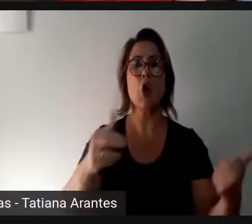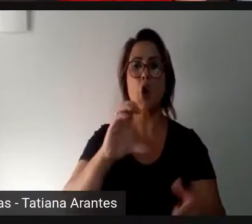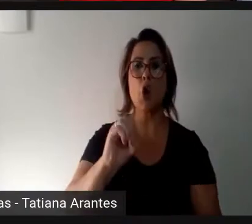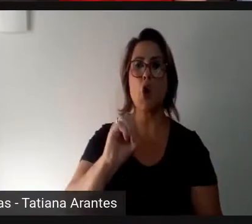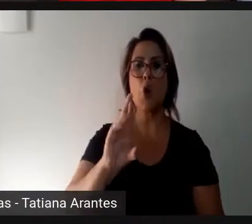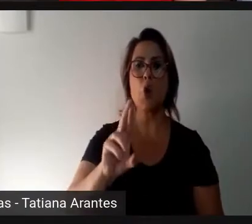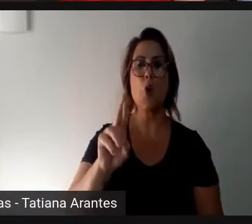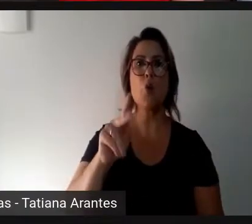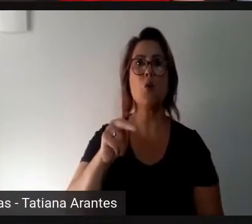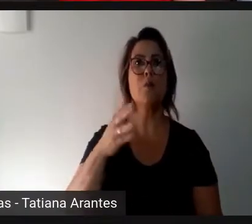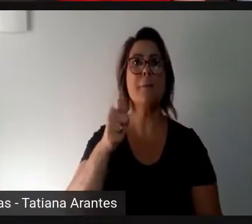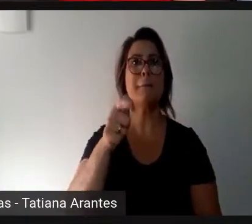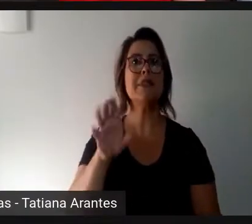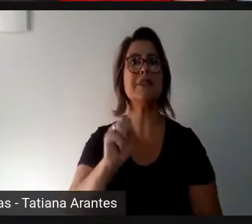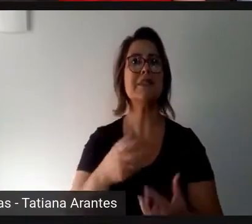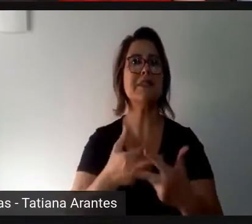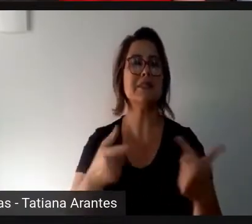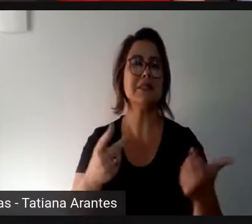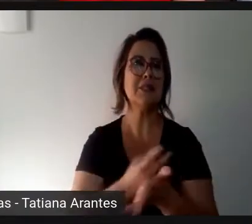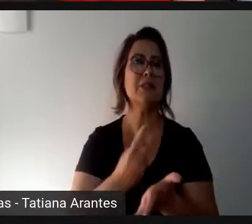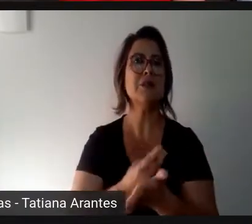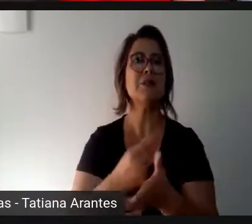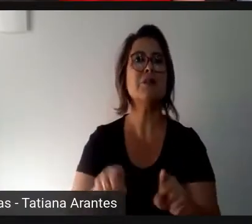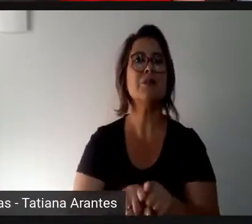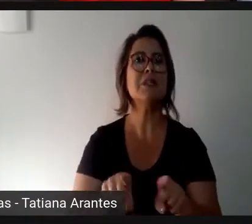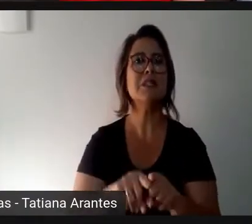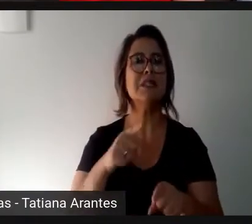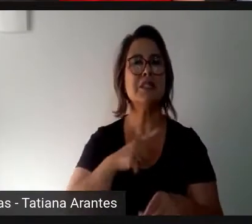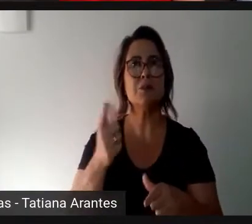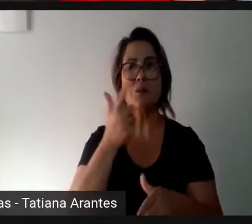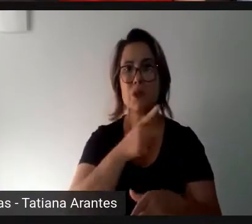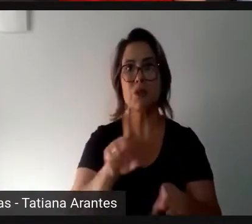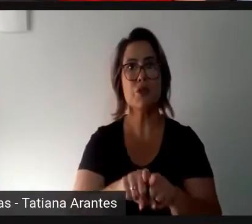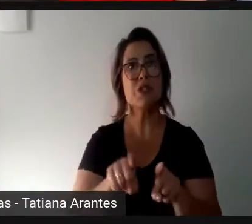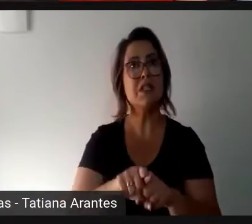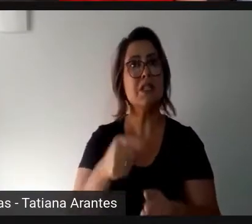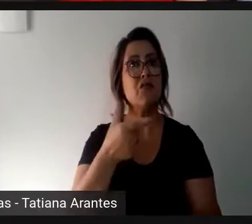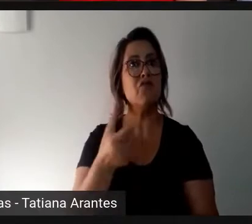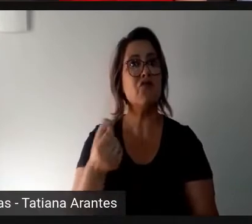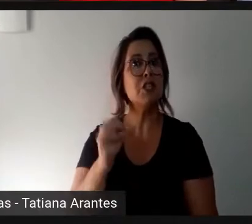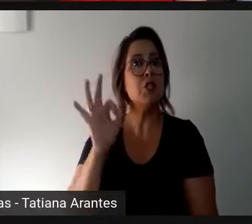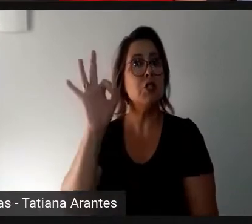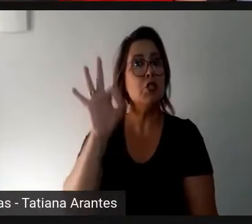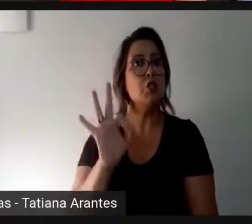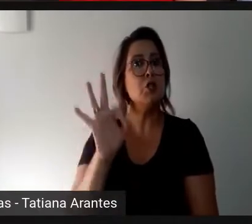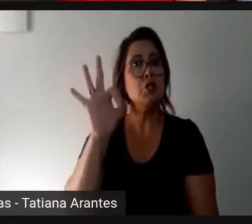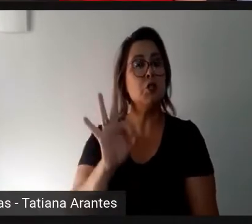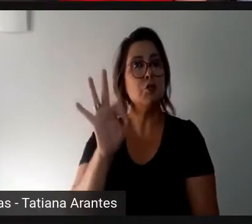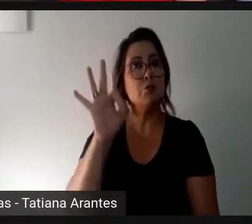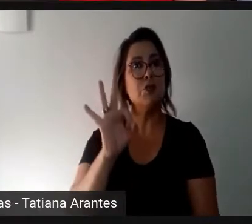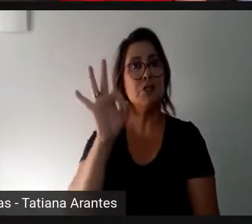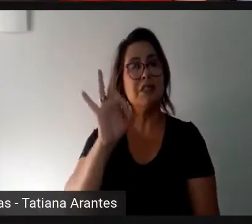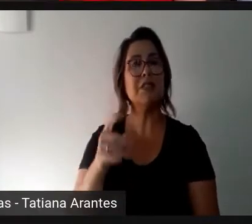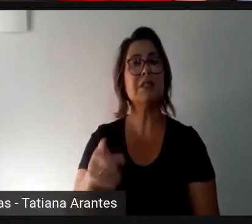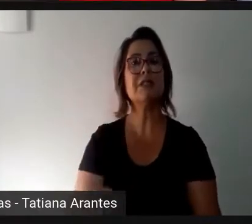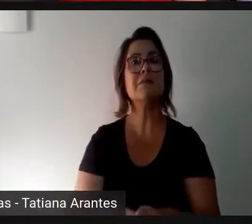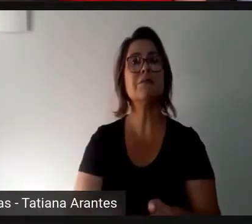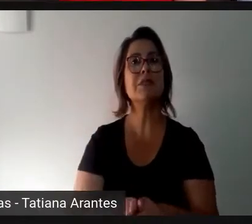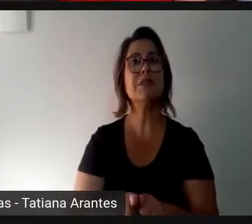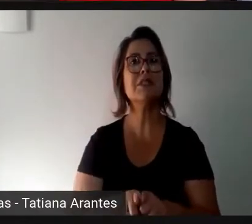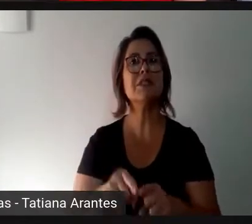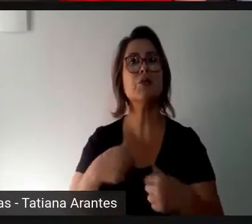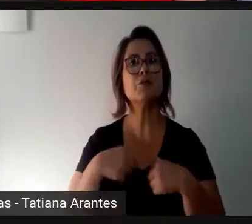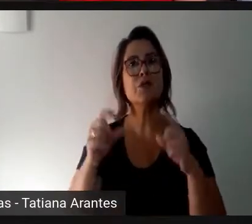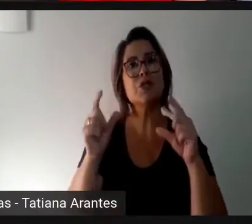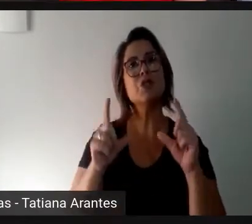duras, severas, que podem chegar a 20% sobre o faturamento bruto. E, em casos mais extremos, ela pode ter a pena, que a gente diz, a